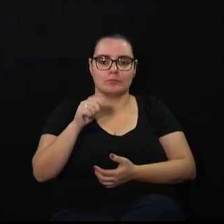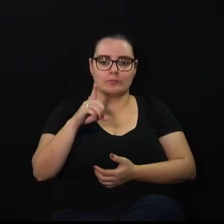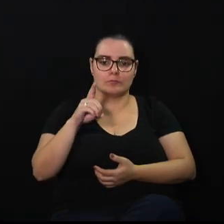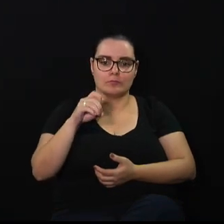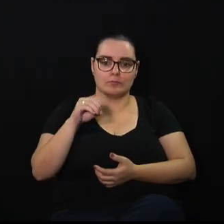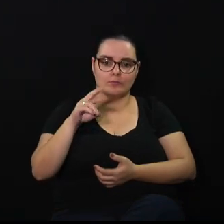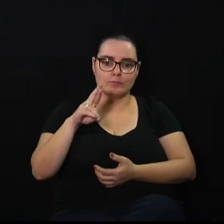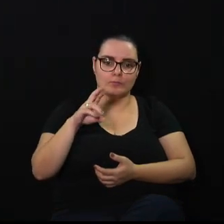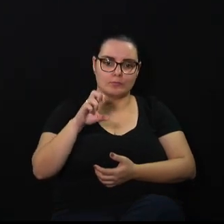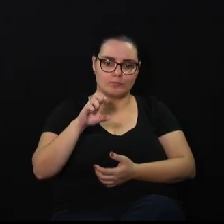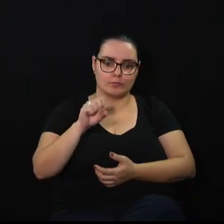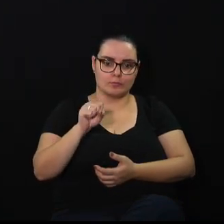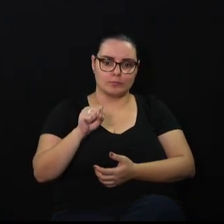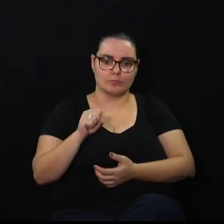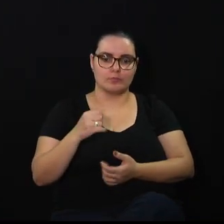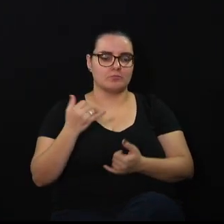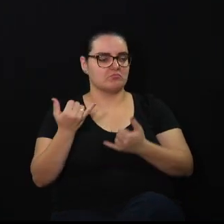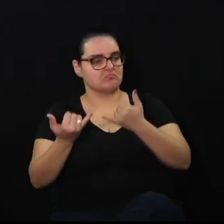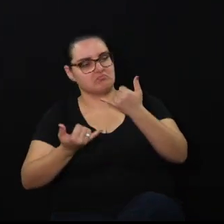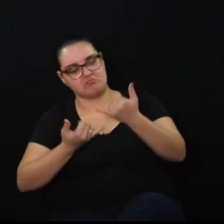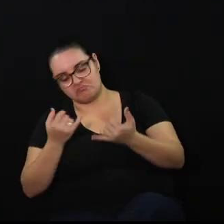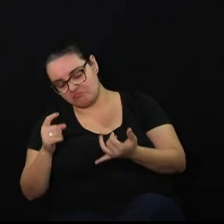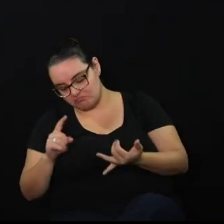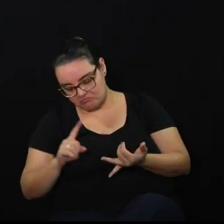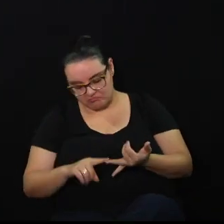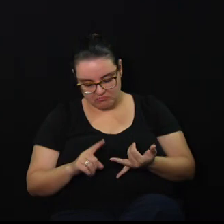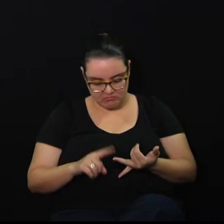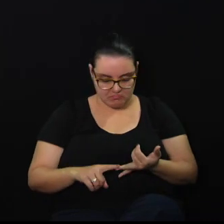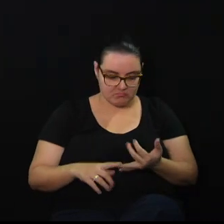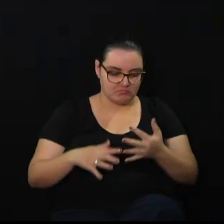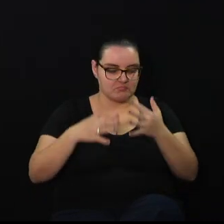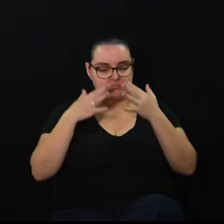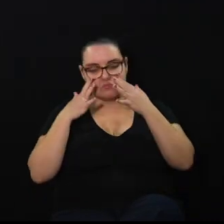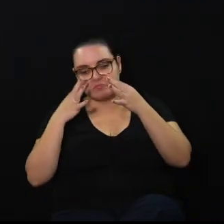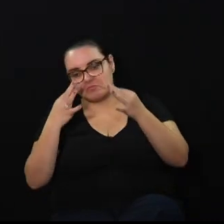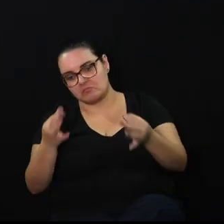itens de brinquedos atenção